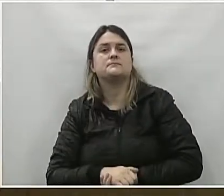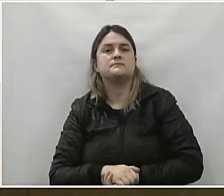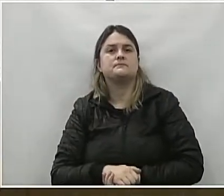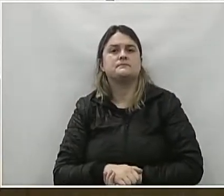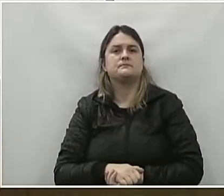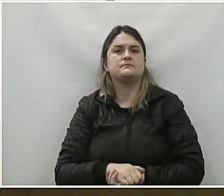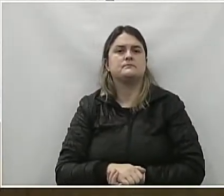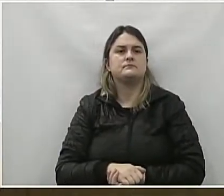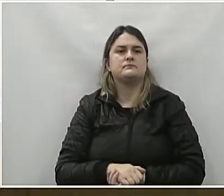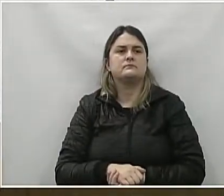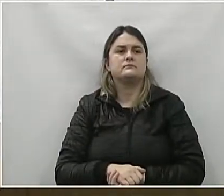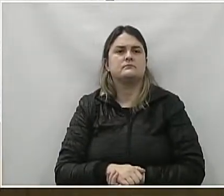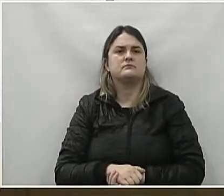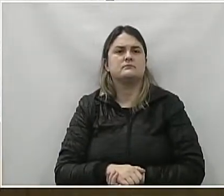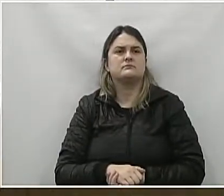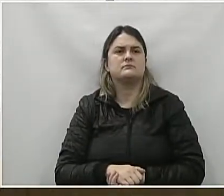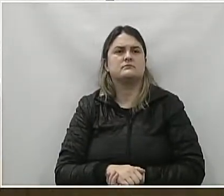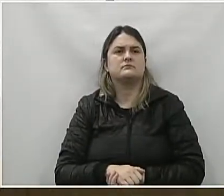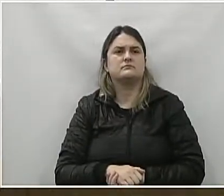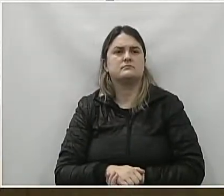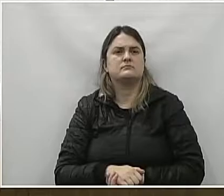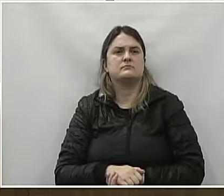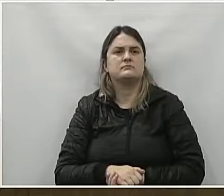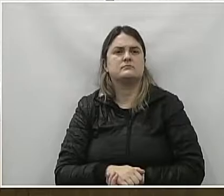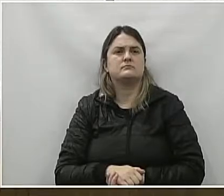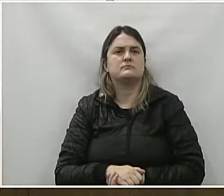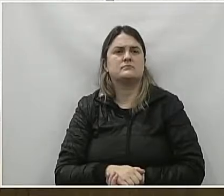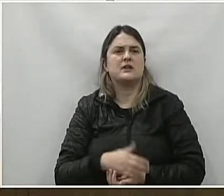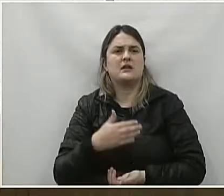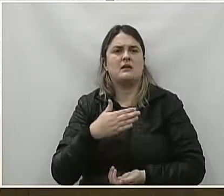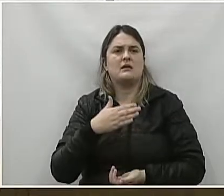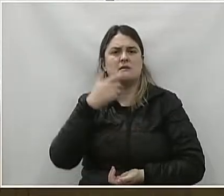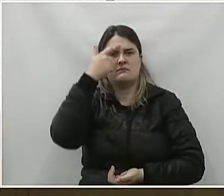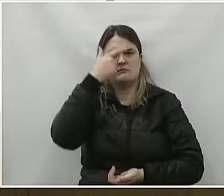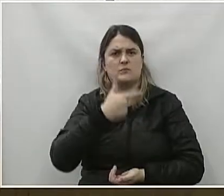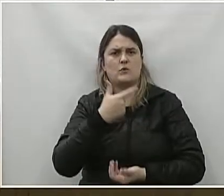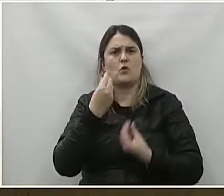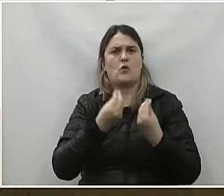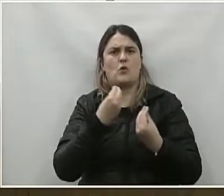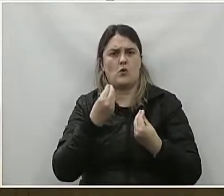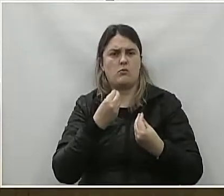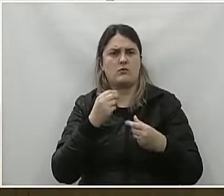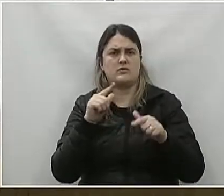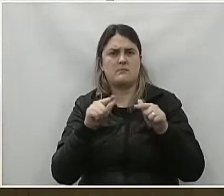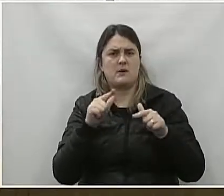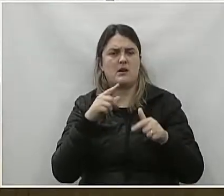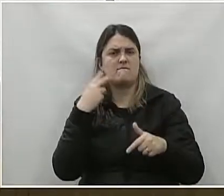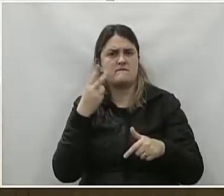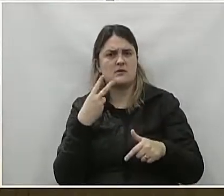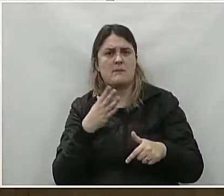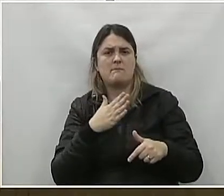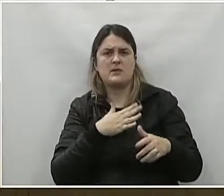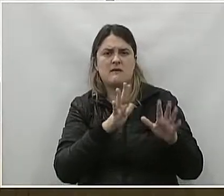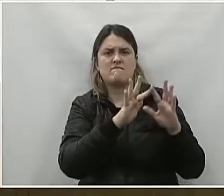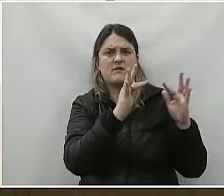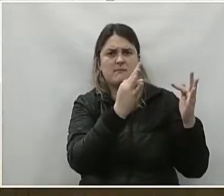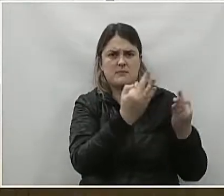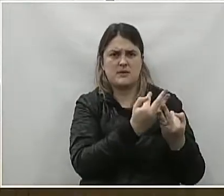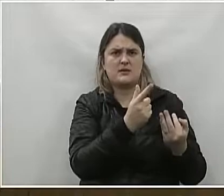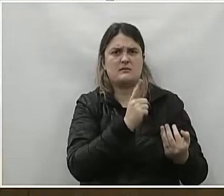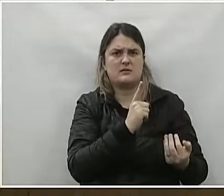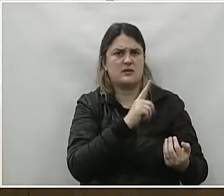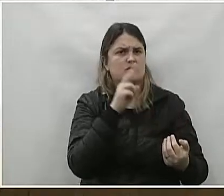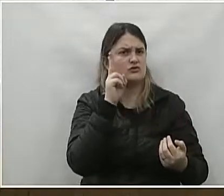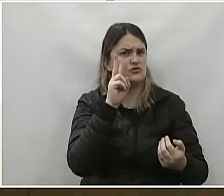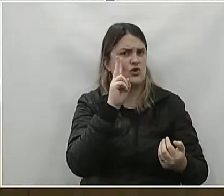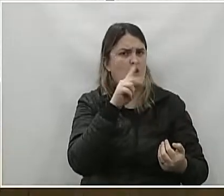quero deixar claro para vocês que, da minha parte, como vereador, né, como eu tenho ali familiares que têm história